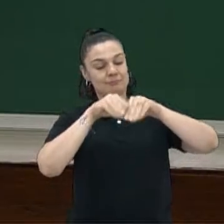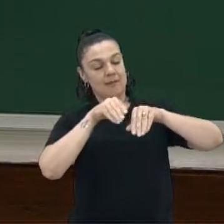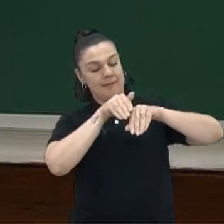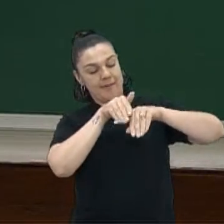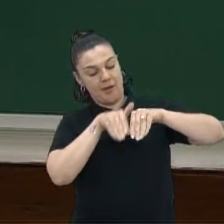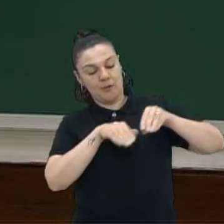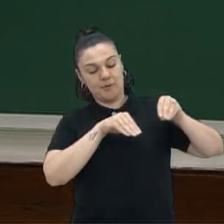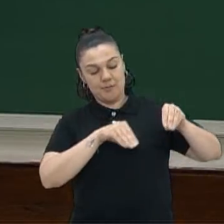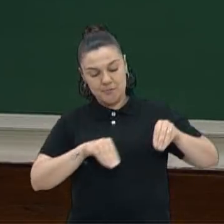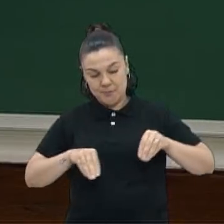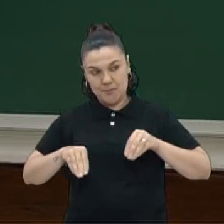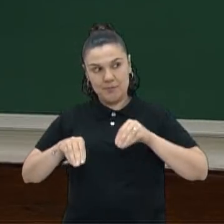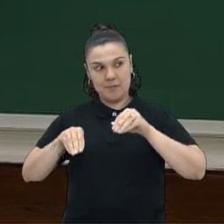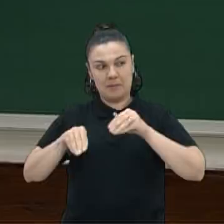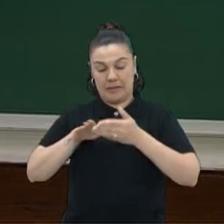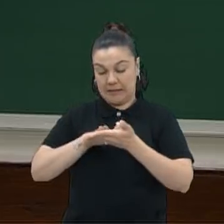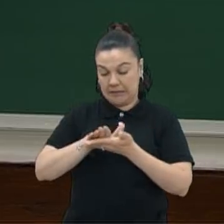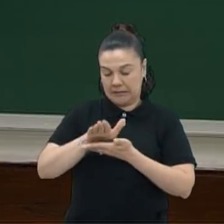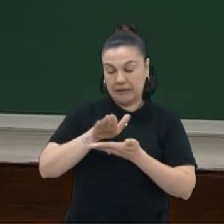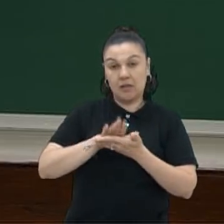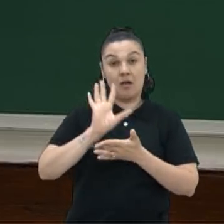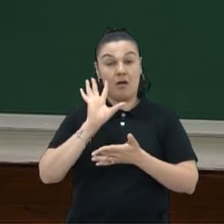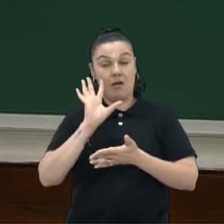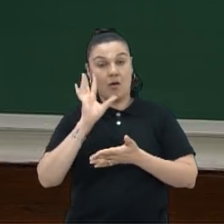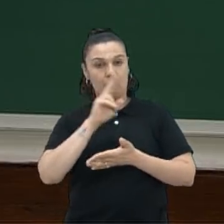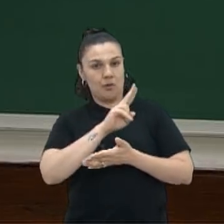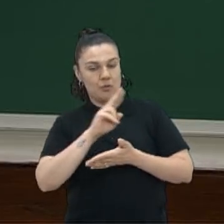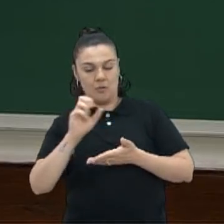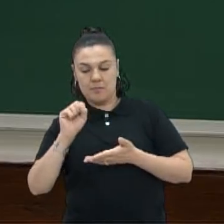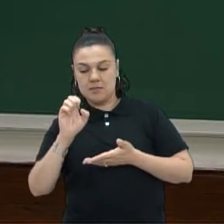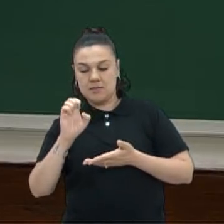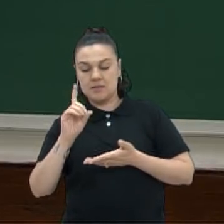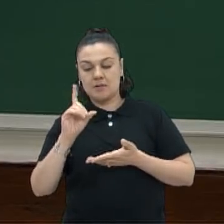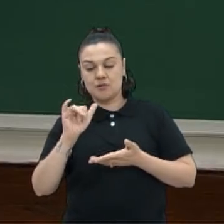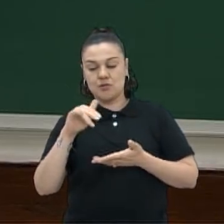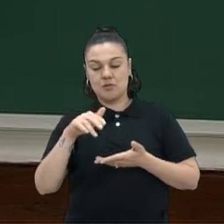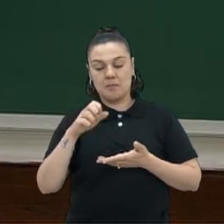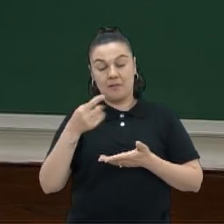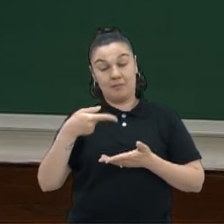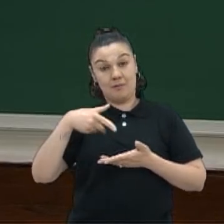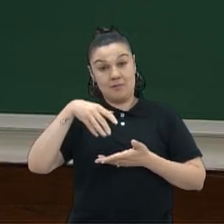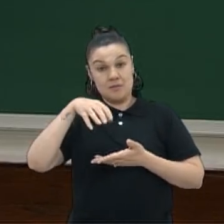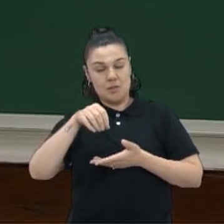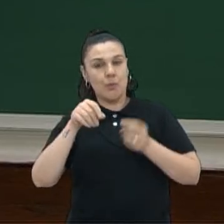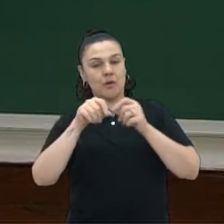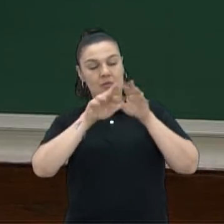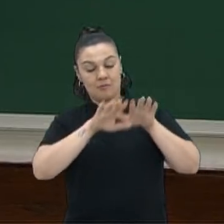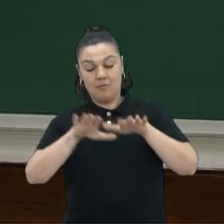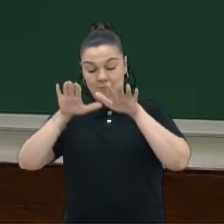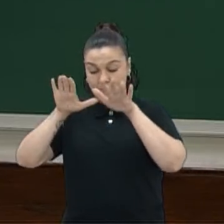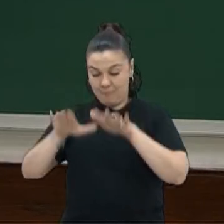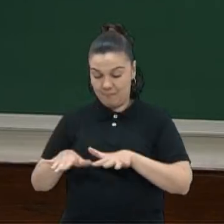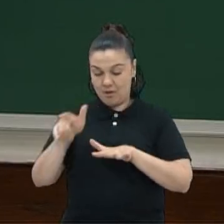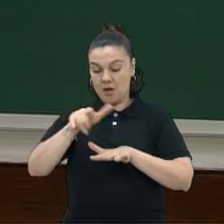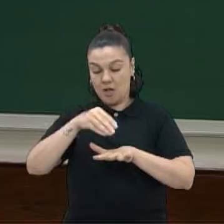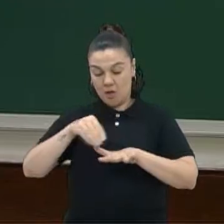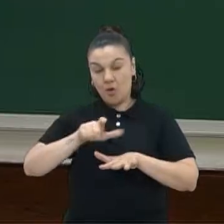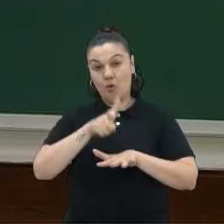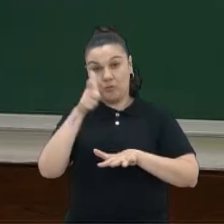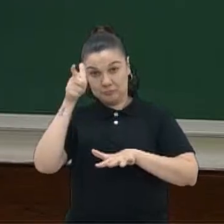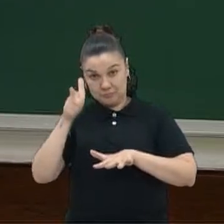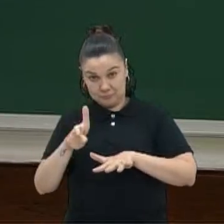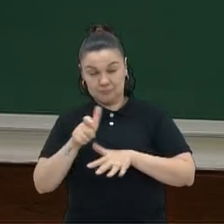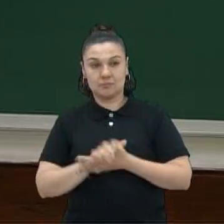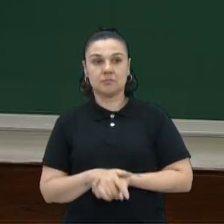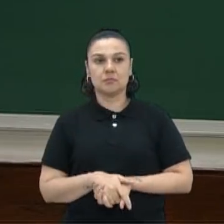e o transporte do material desgastado, ocorre o processo de sedimentação, isto é, a deposição desse material em outro